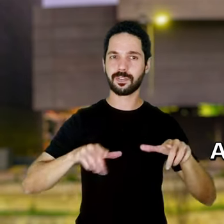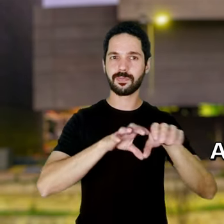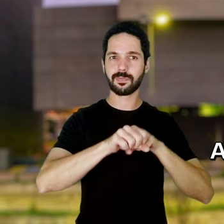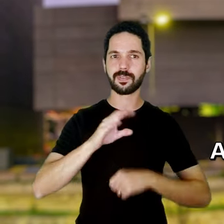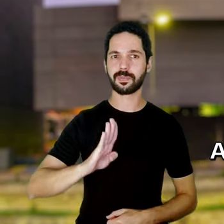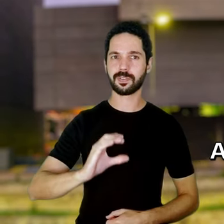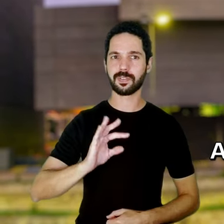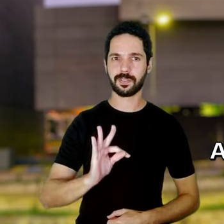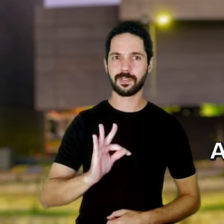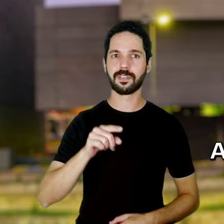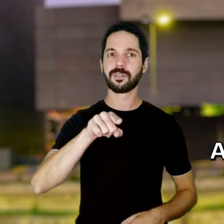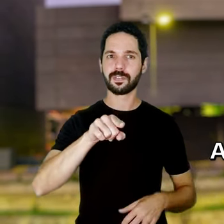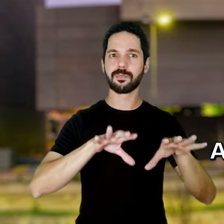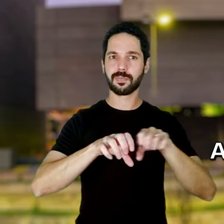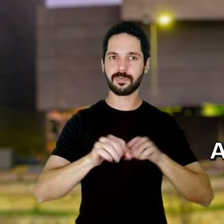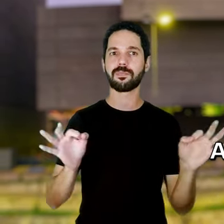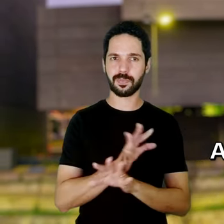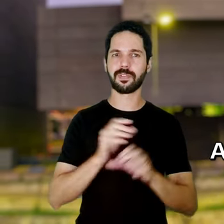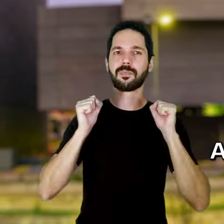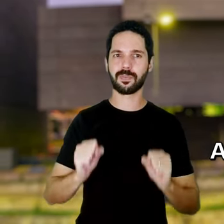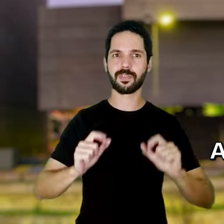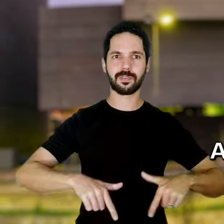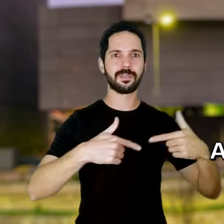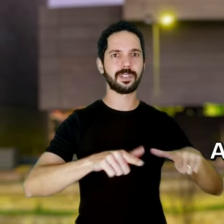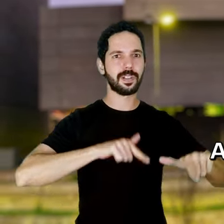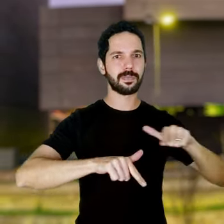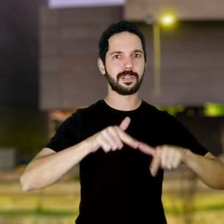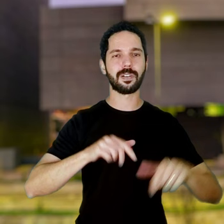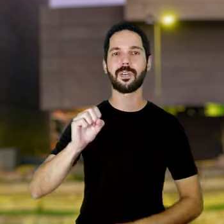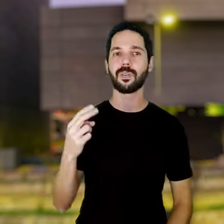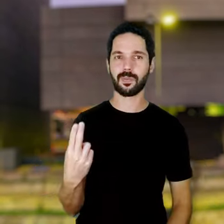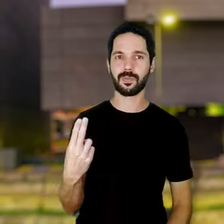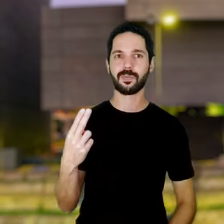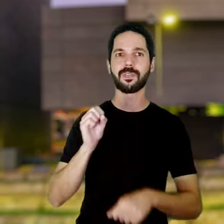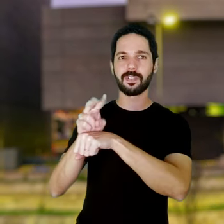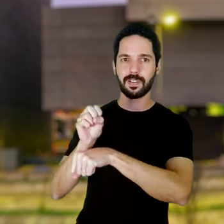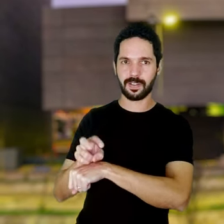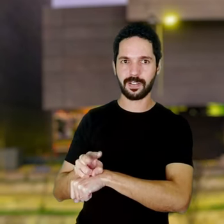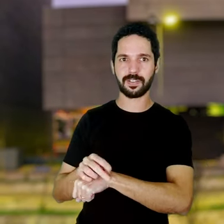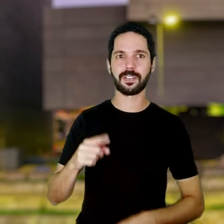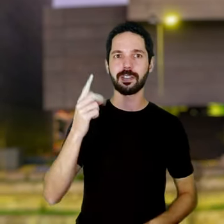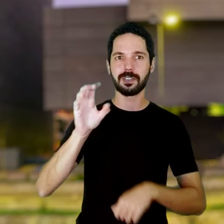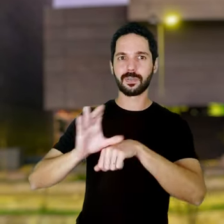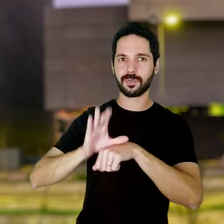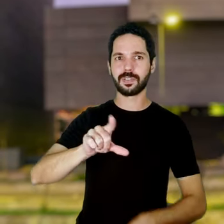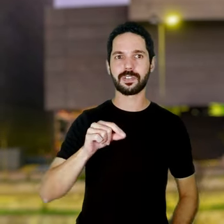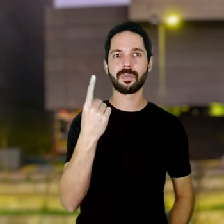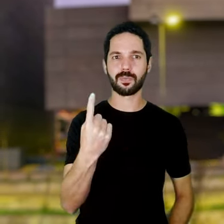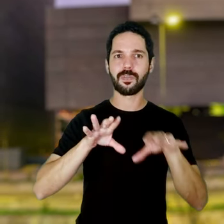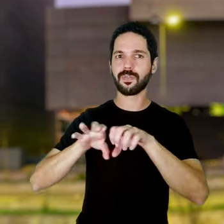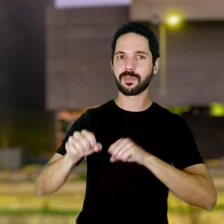BCT, você, como graduado, poderá já atuar no mercado de trabalho ou ingressar num dos 15 cursos de